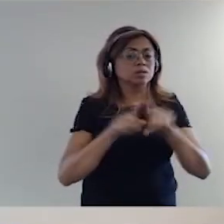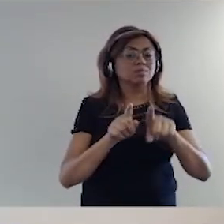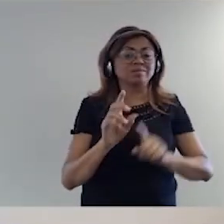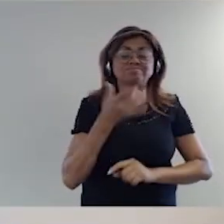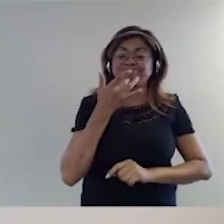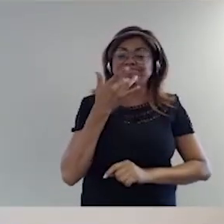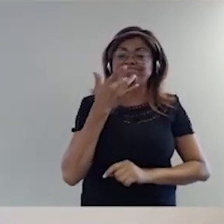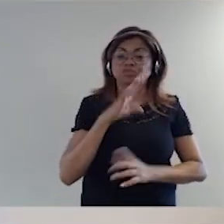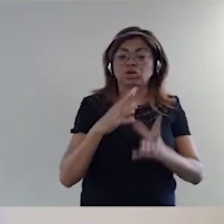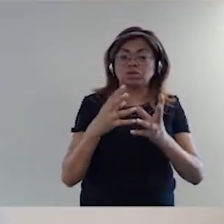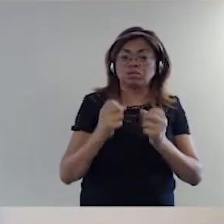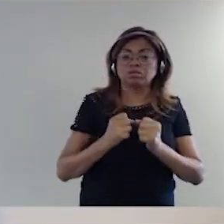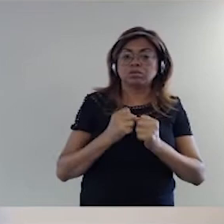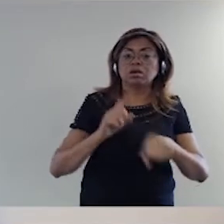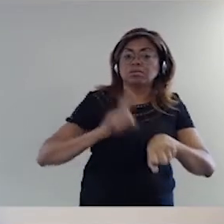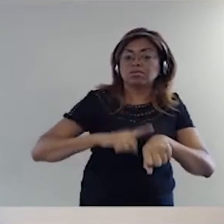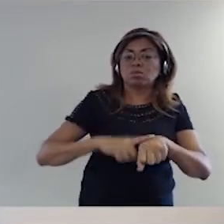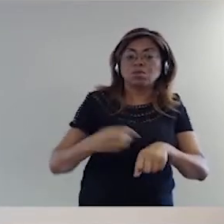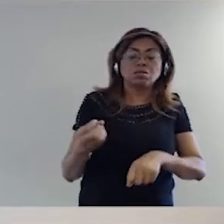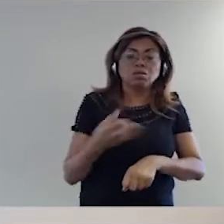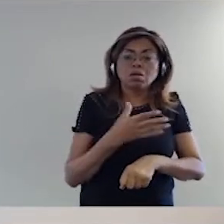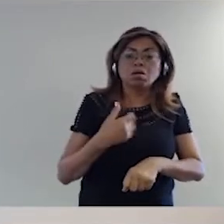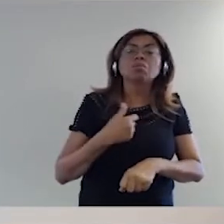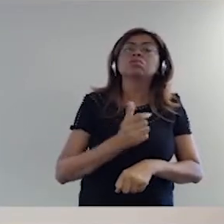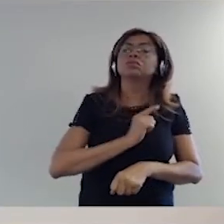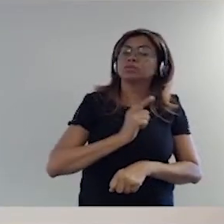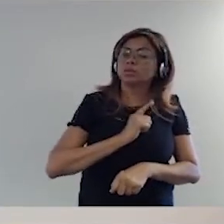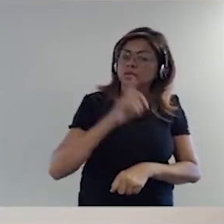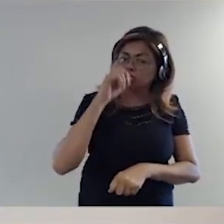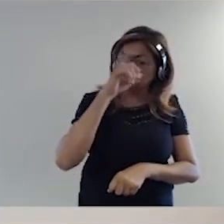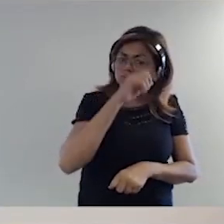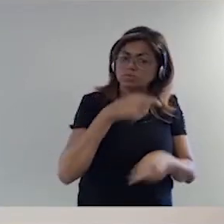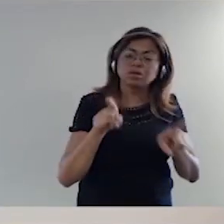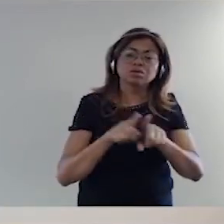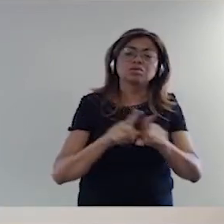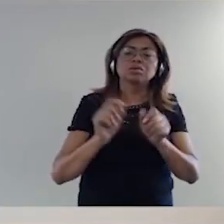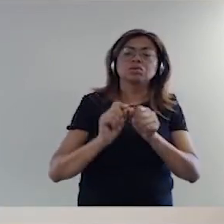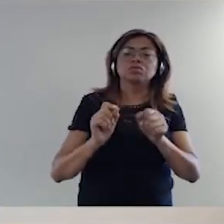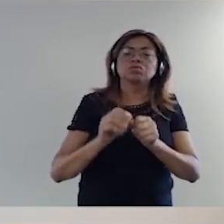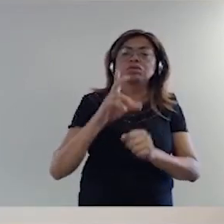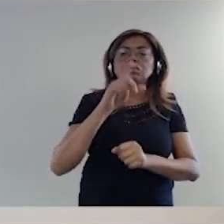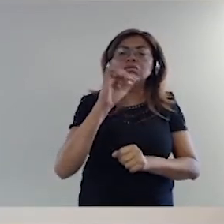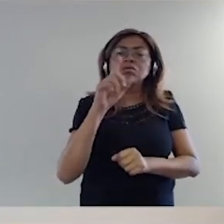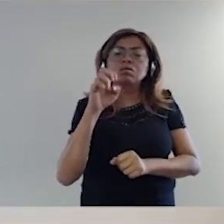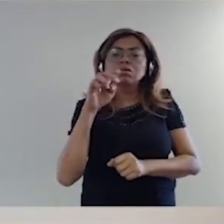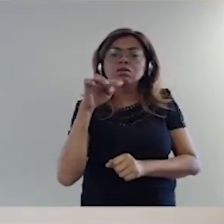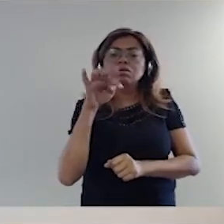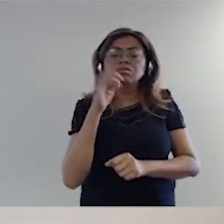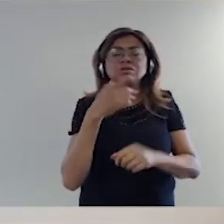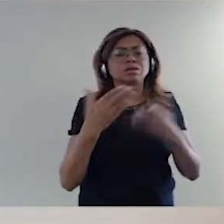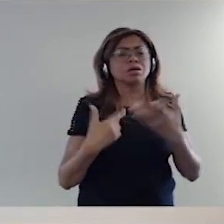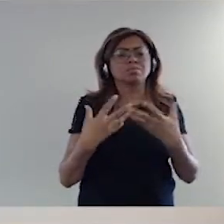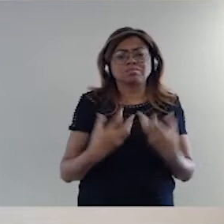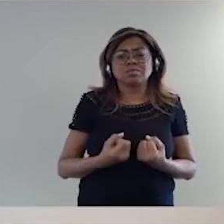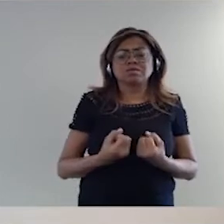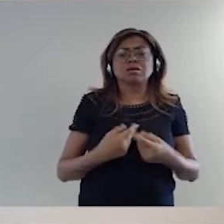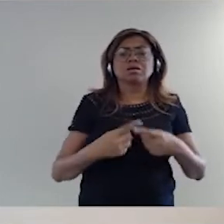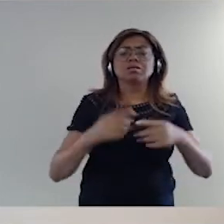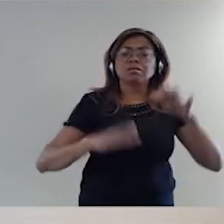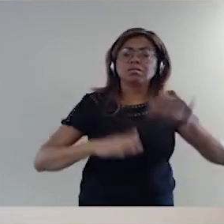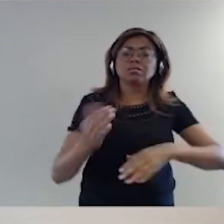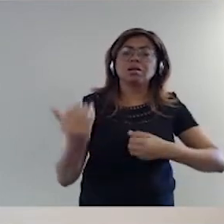também essa nova realidade. Nós estamos tendo essa dificuldade de fazer o cliente aceitar. Ele não aceita e ele vem